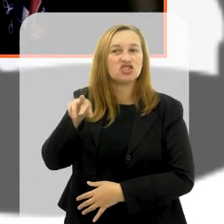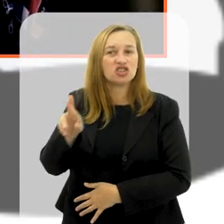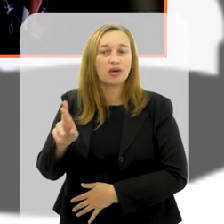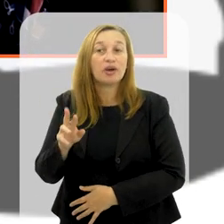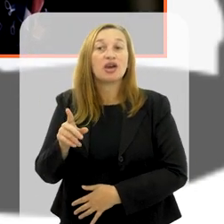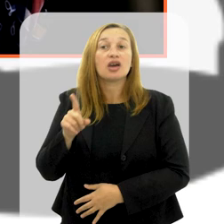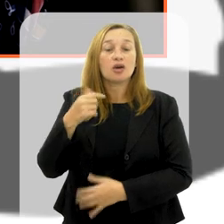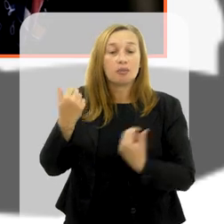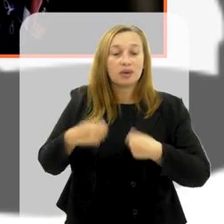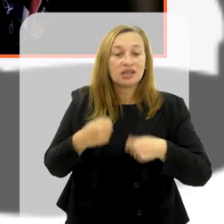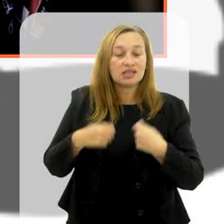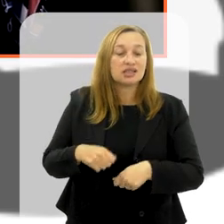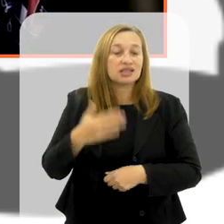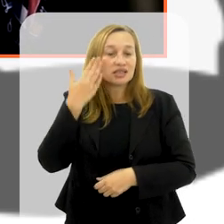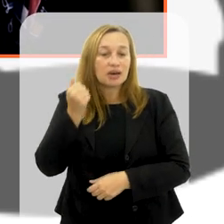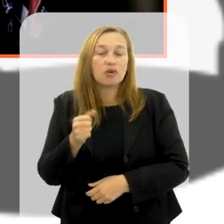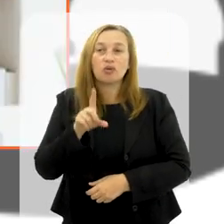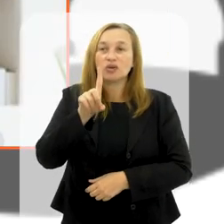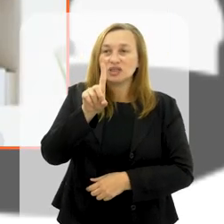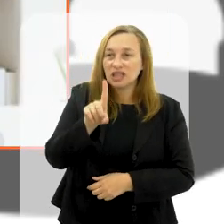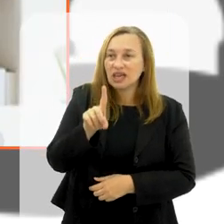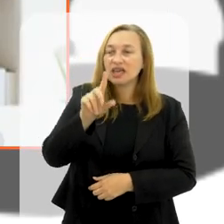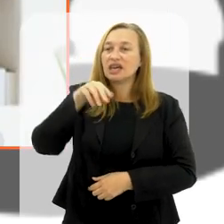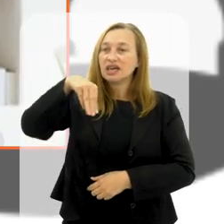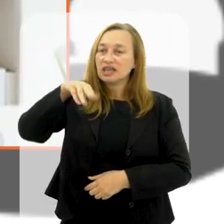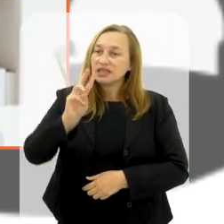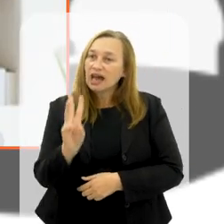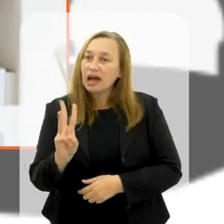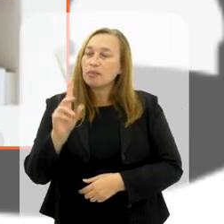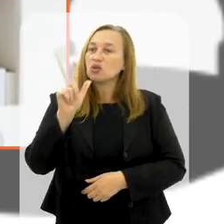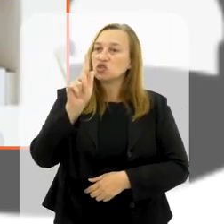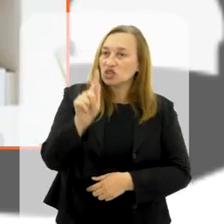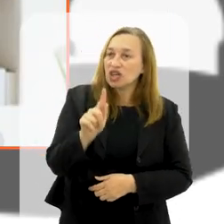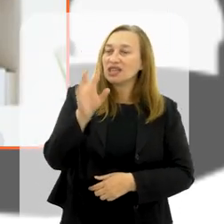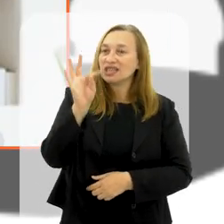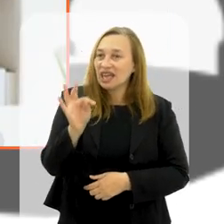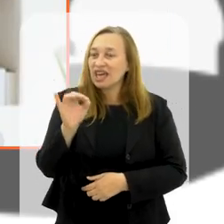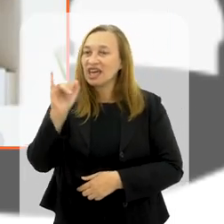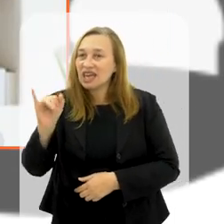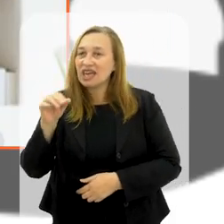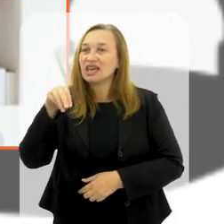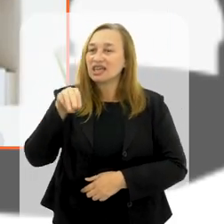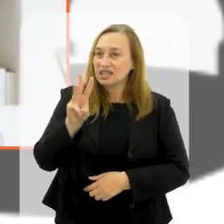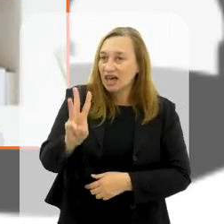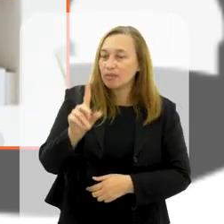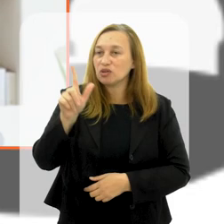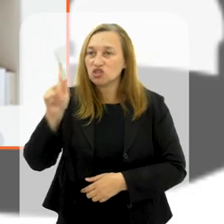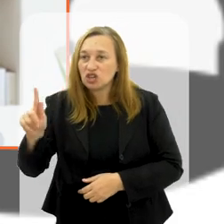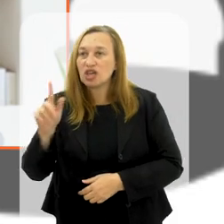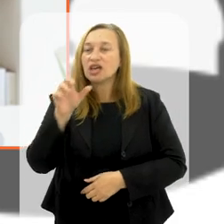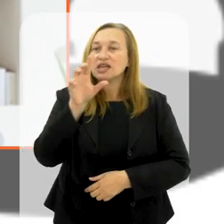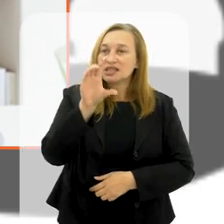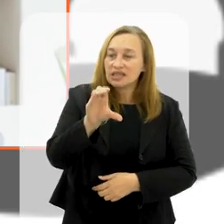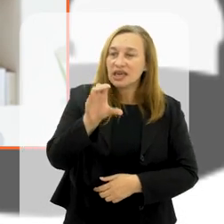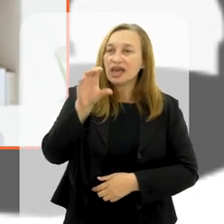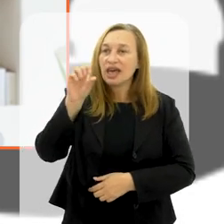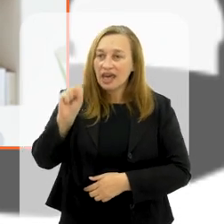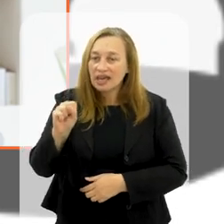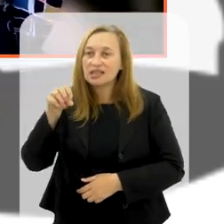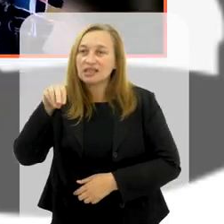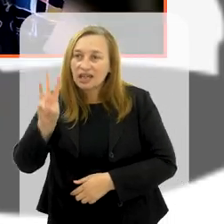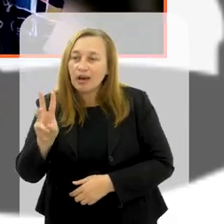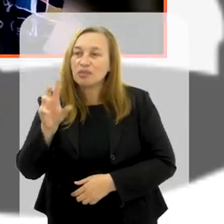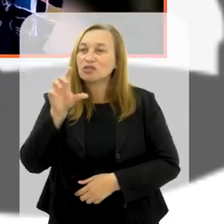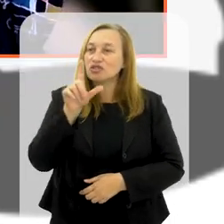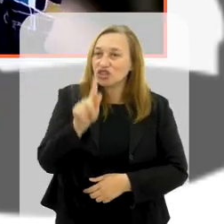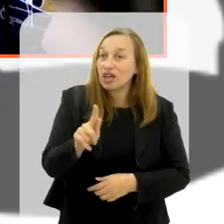é DWG, ACWG, TIWG, ETWG, CSWG. É muita